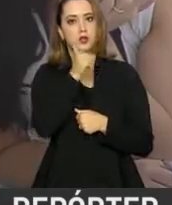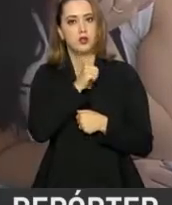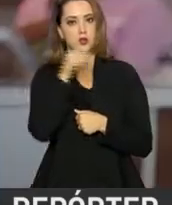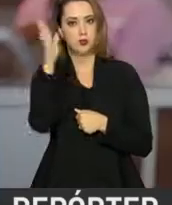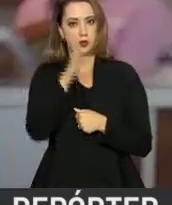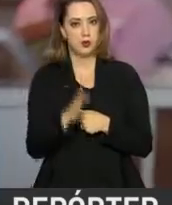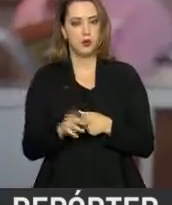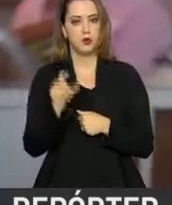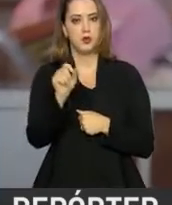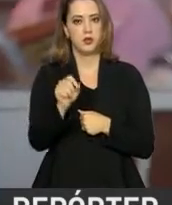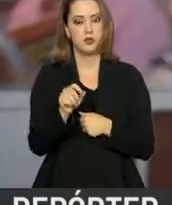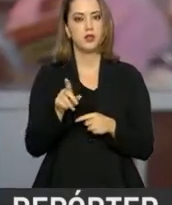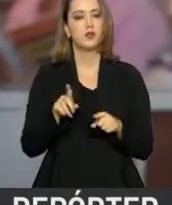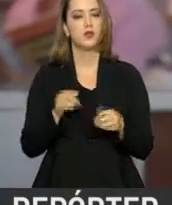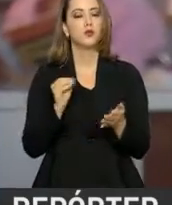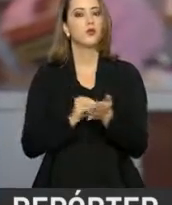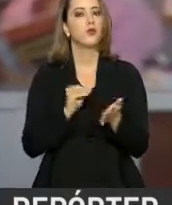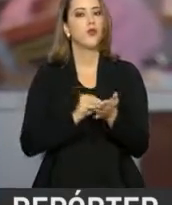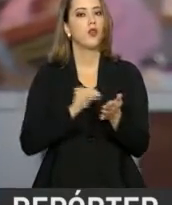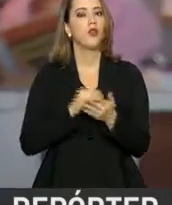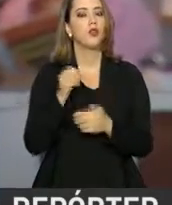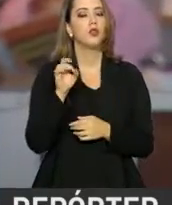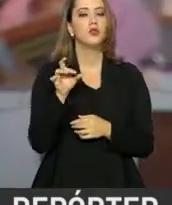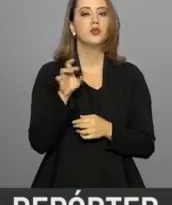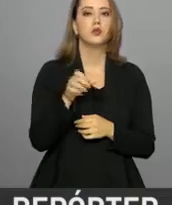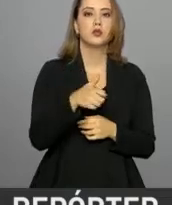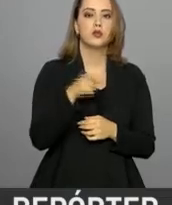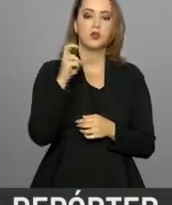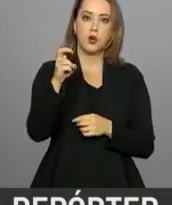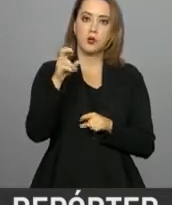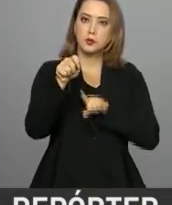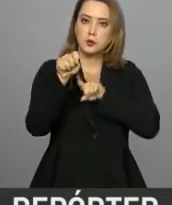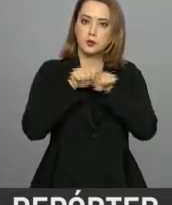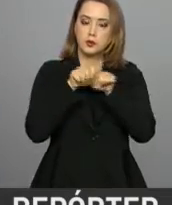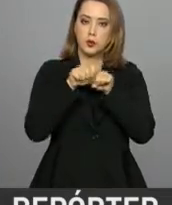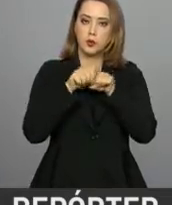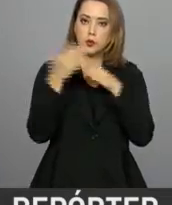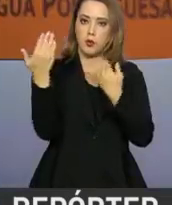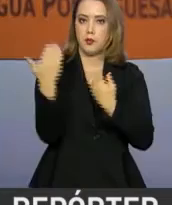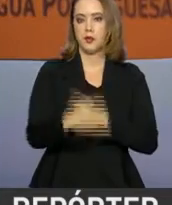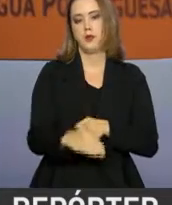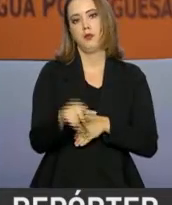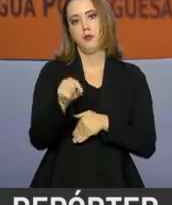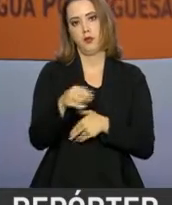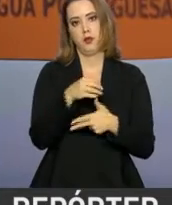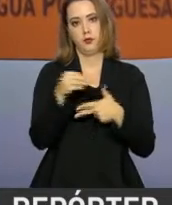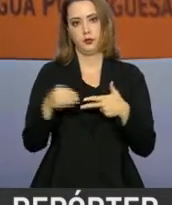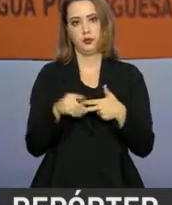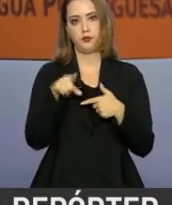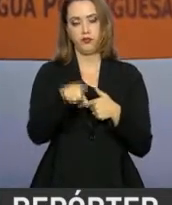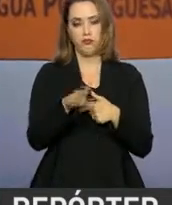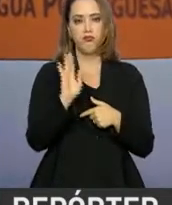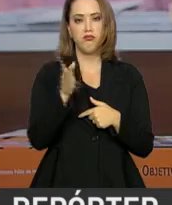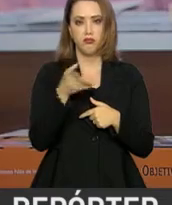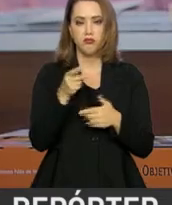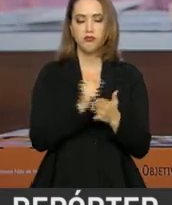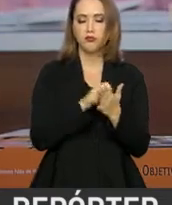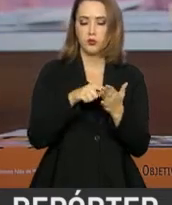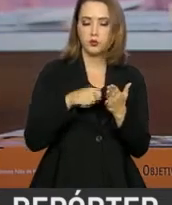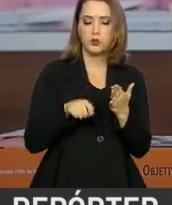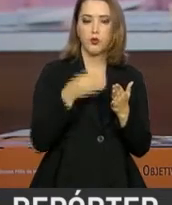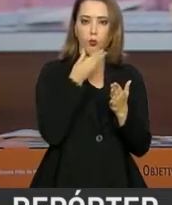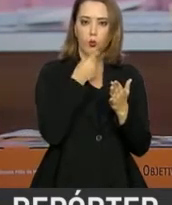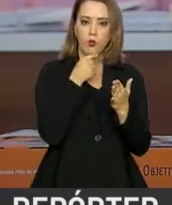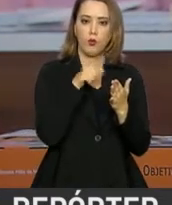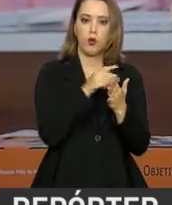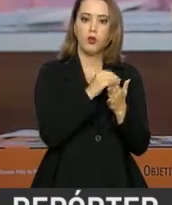máxima faltando cerca de cinco meses para a prova o estudante leonardo de 20 anos está no cursinho de redação para superar